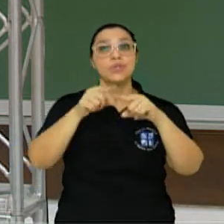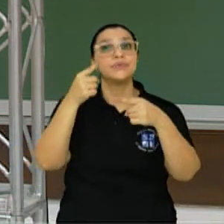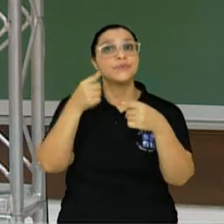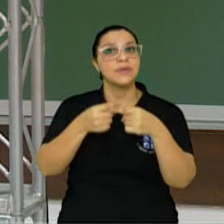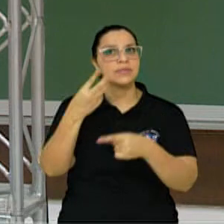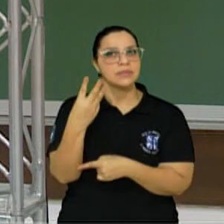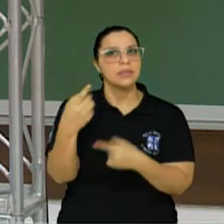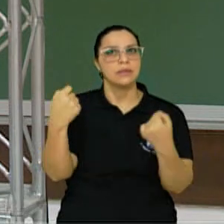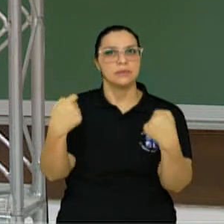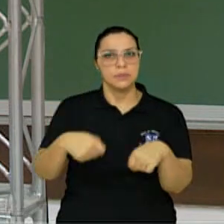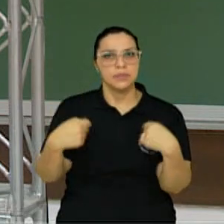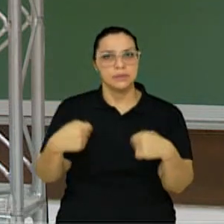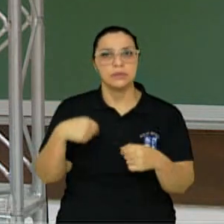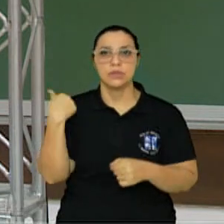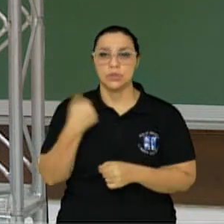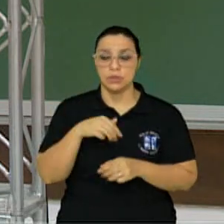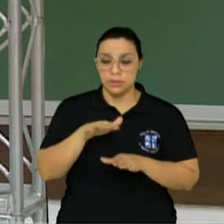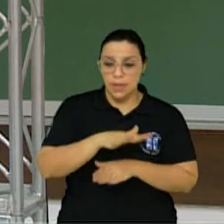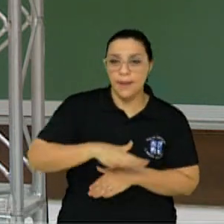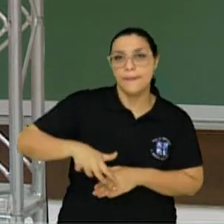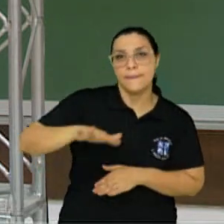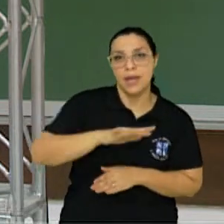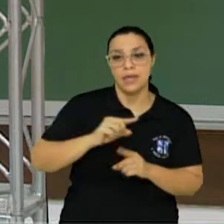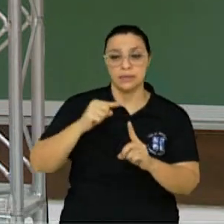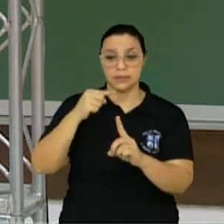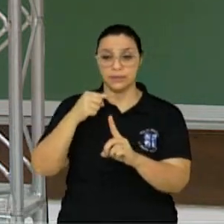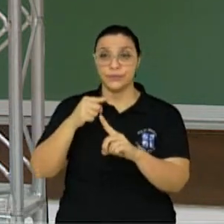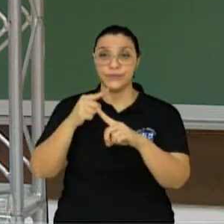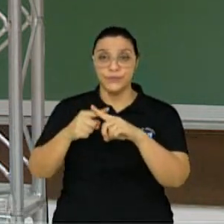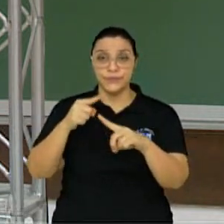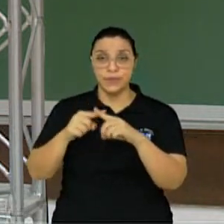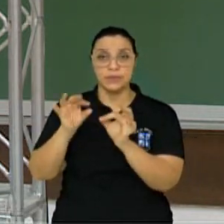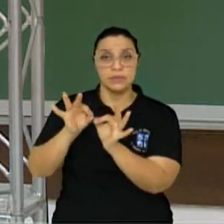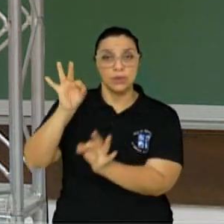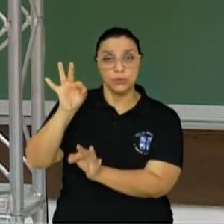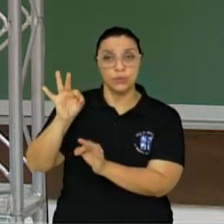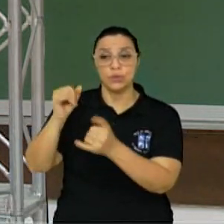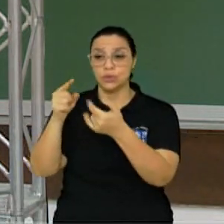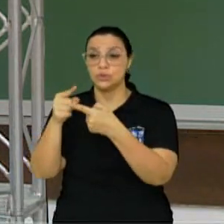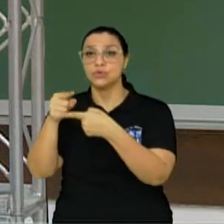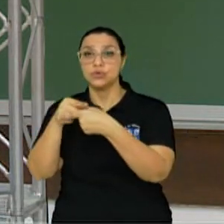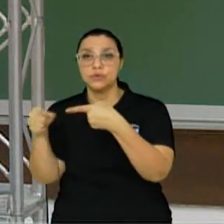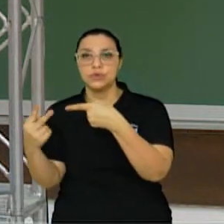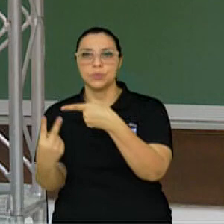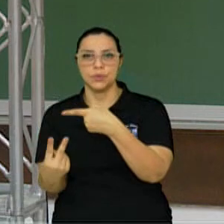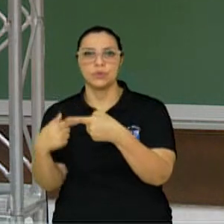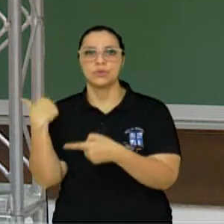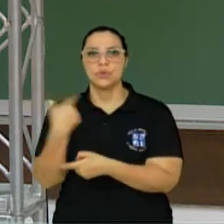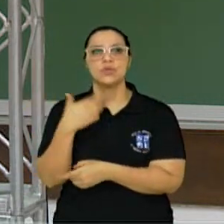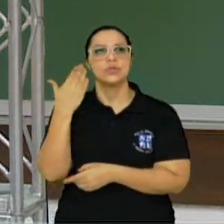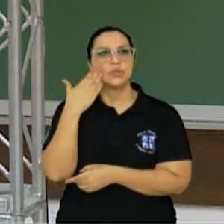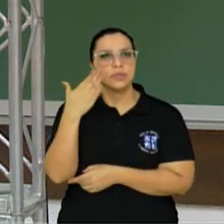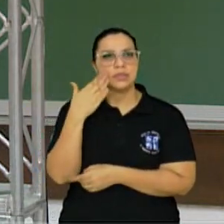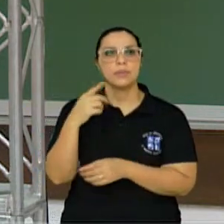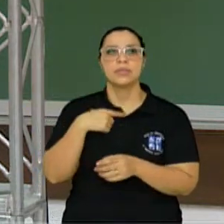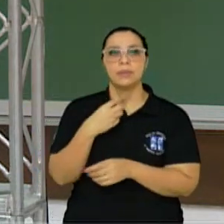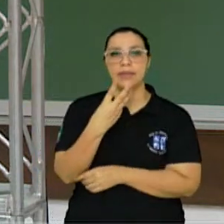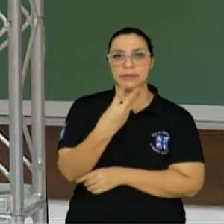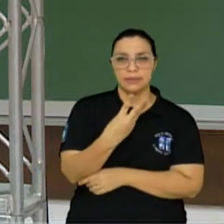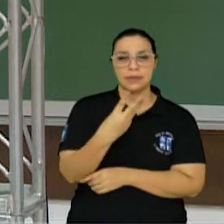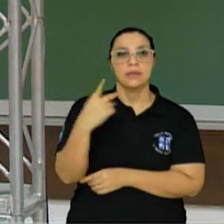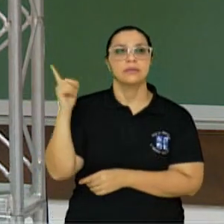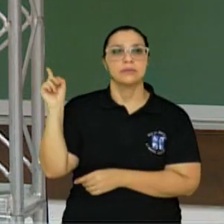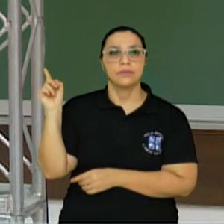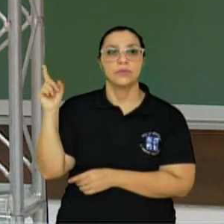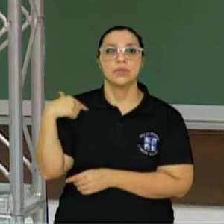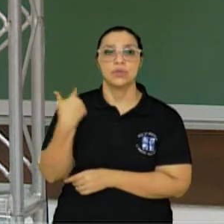por 3. Base vezes altura dividido por 2. Já temos o valor da base que é 20, já temos o valor da altura que é 40,